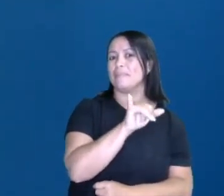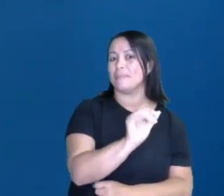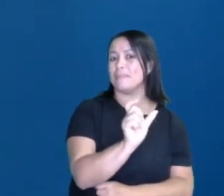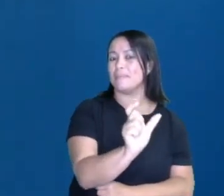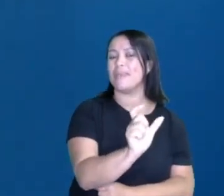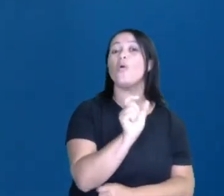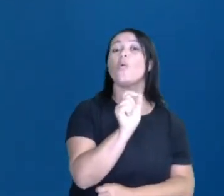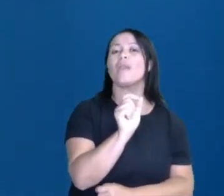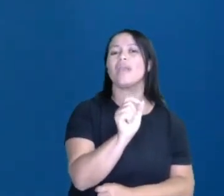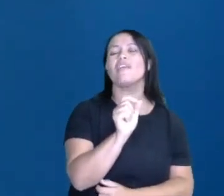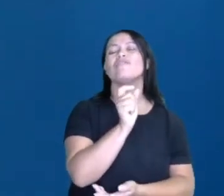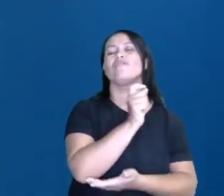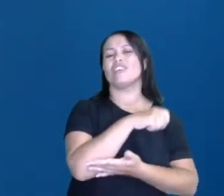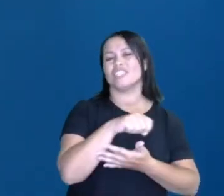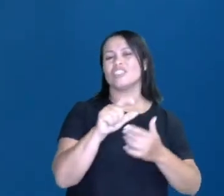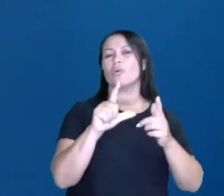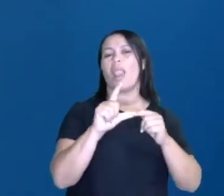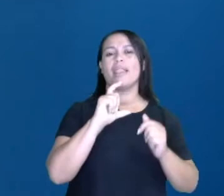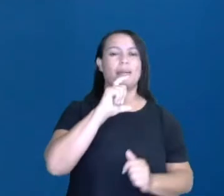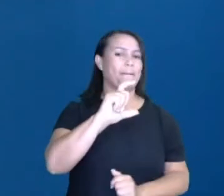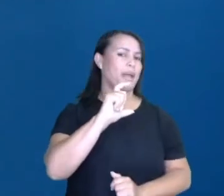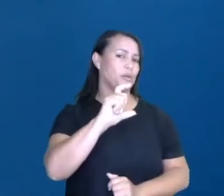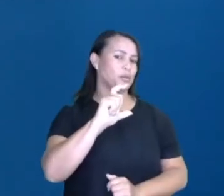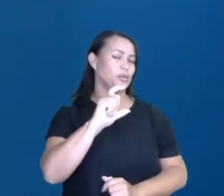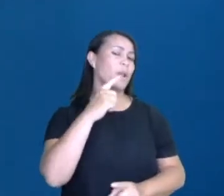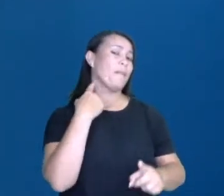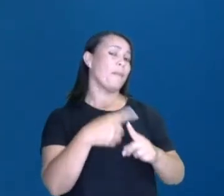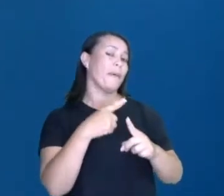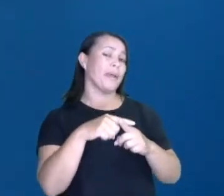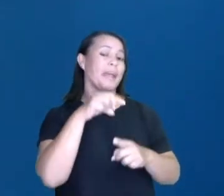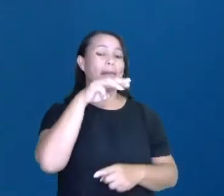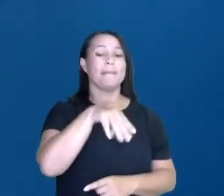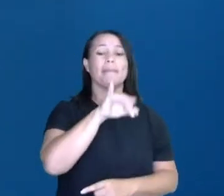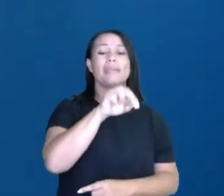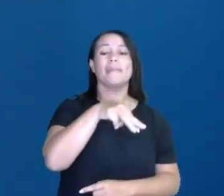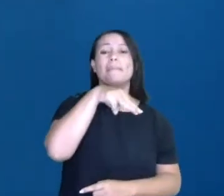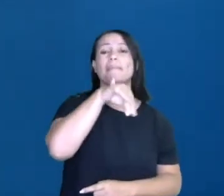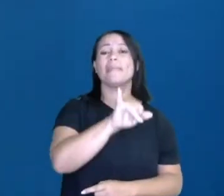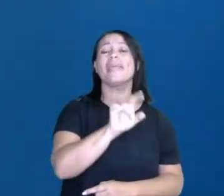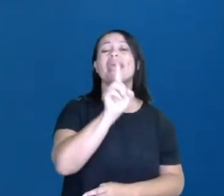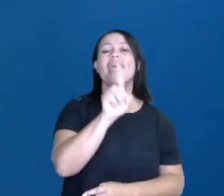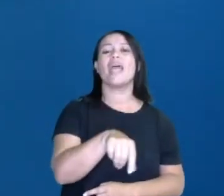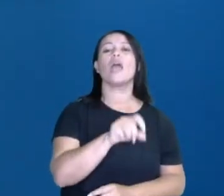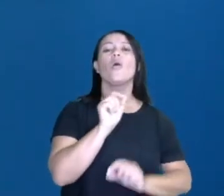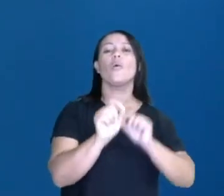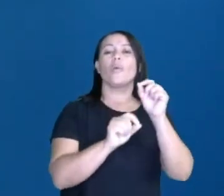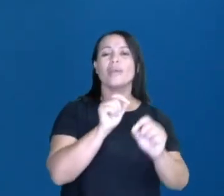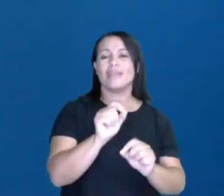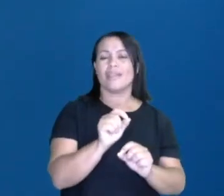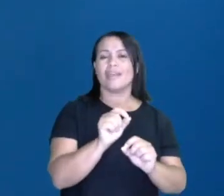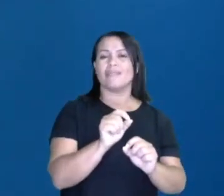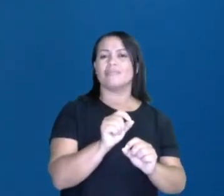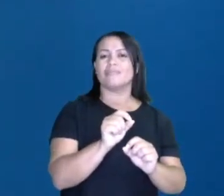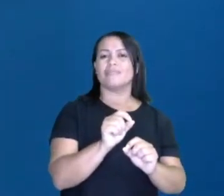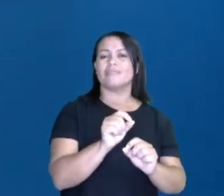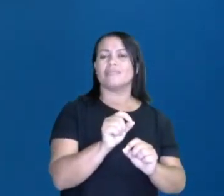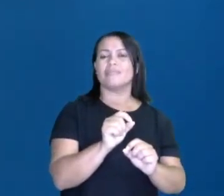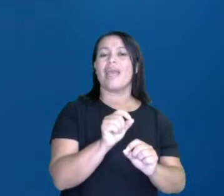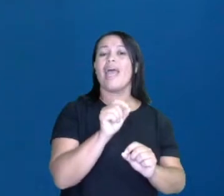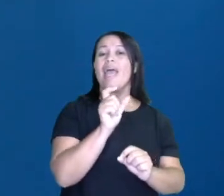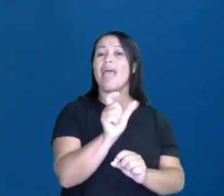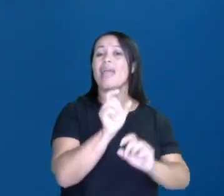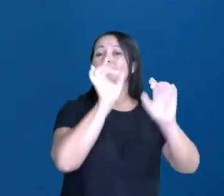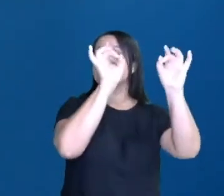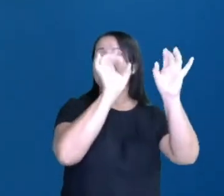ser escrita com a letra maiúscula. Porque Mimi, ela é um exclusivo